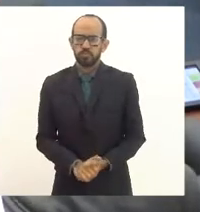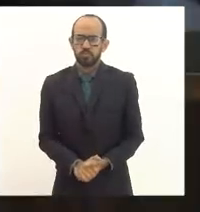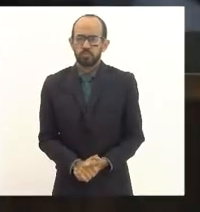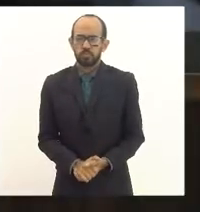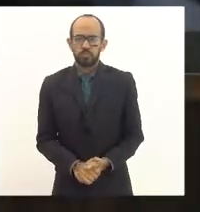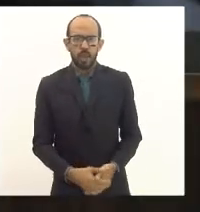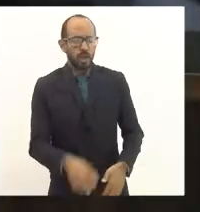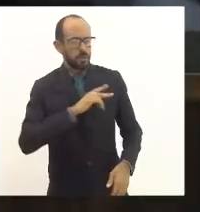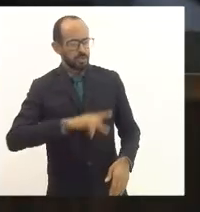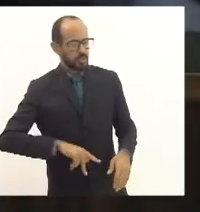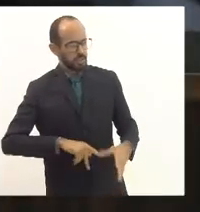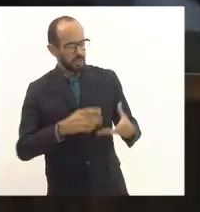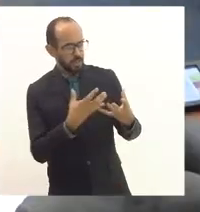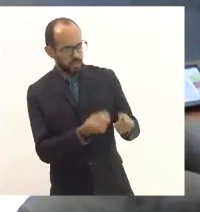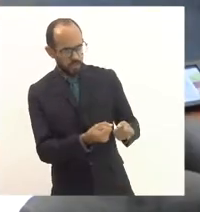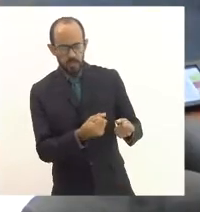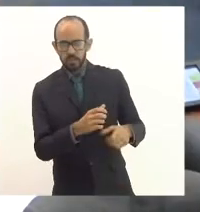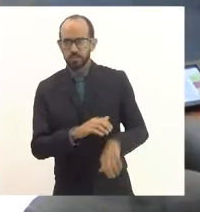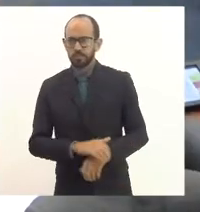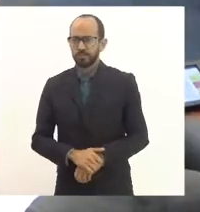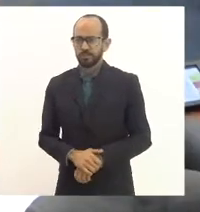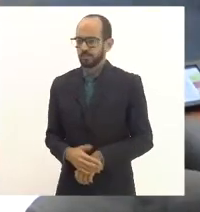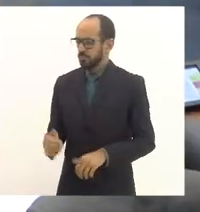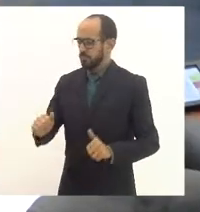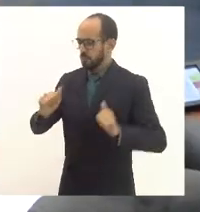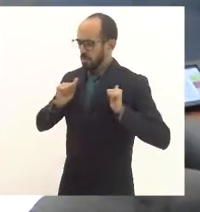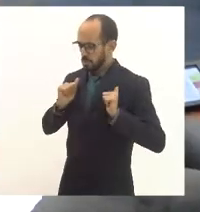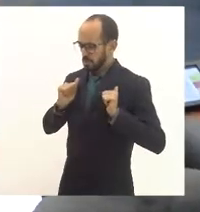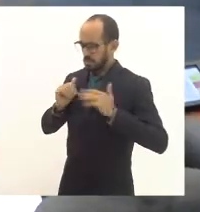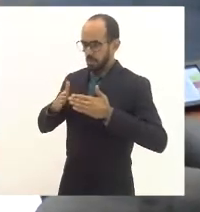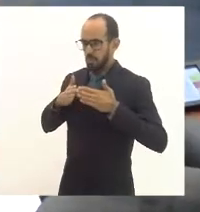Que a presidência defere. Peço abstenção no projeto